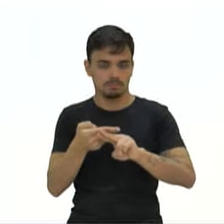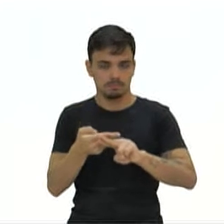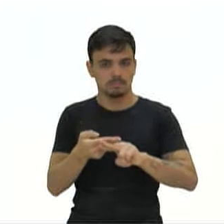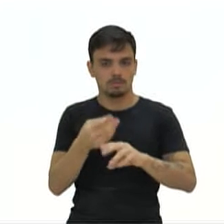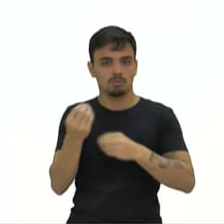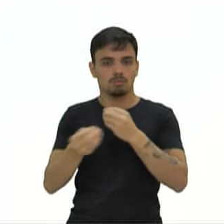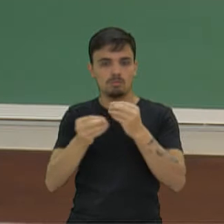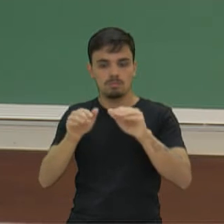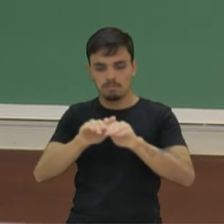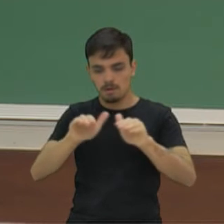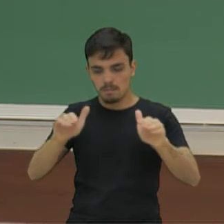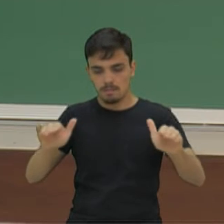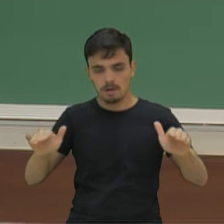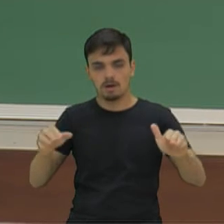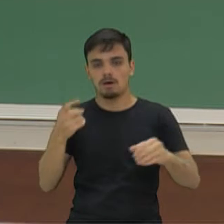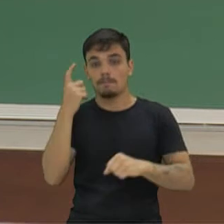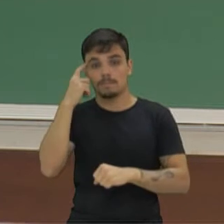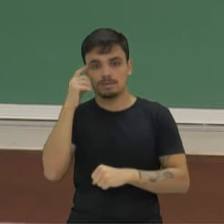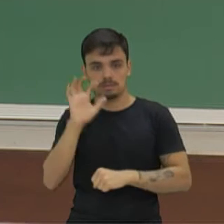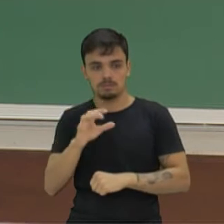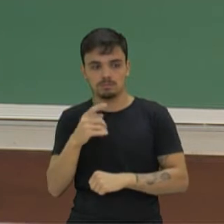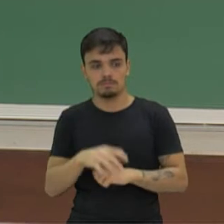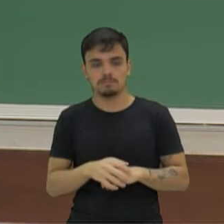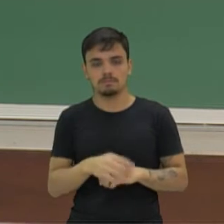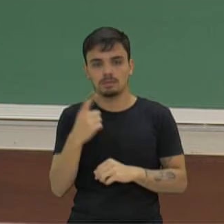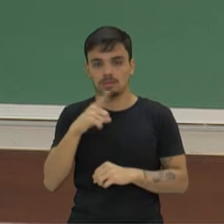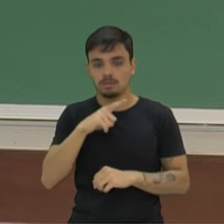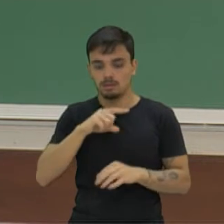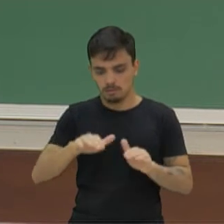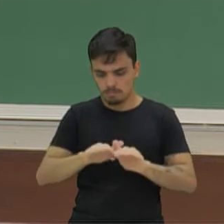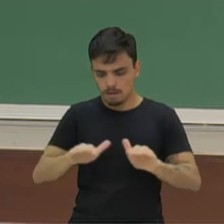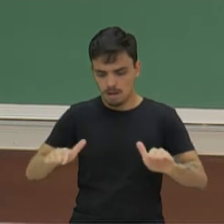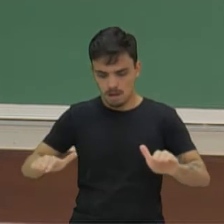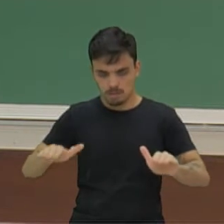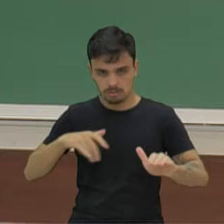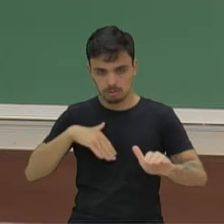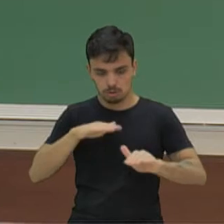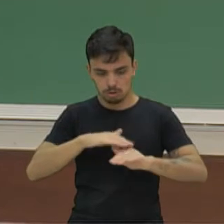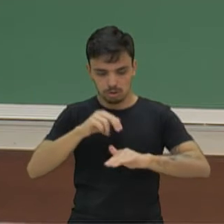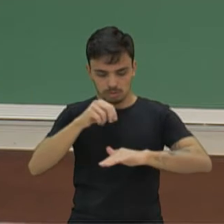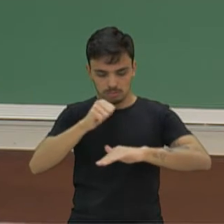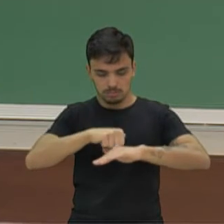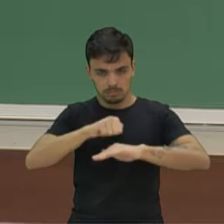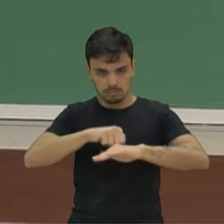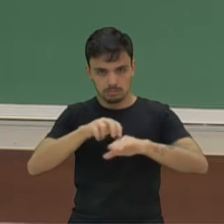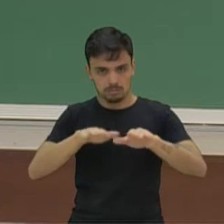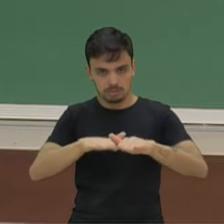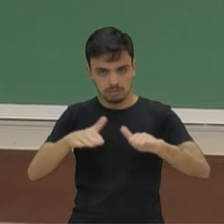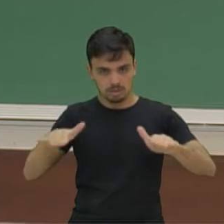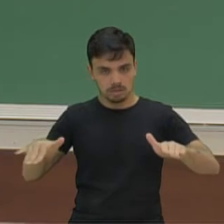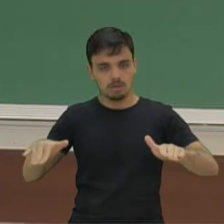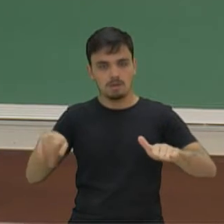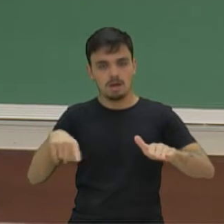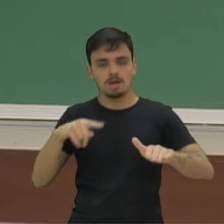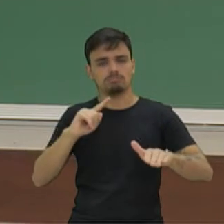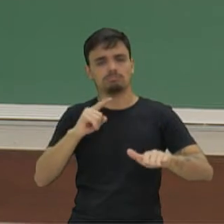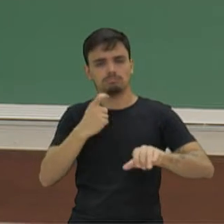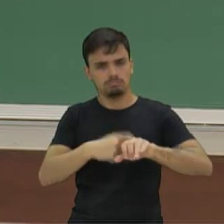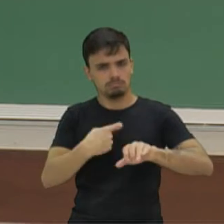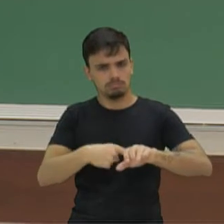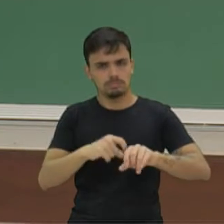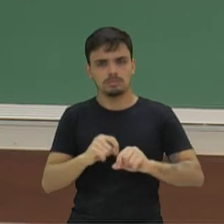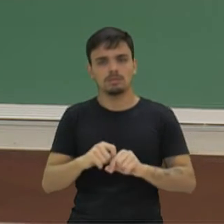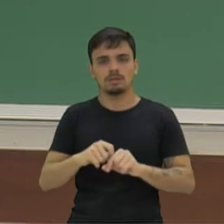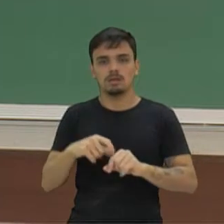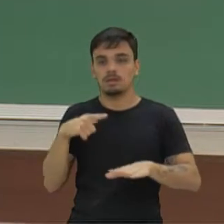impermeabilizamos o solo. Pensa assim, ó, aqui, ó, isso aqui é um solo impermeabilizado, é calçada, é concreto. Se